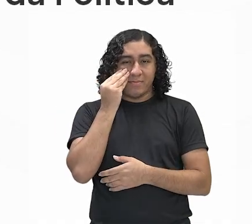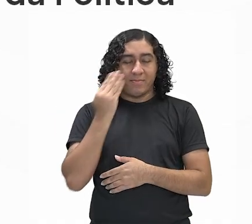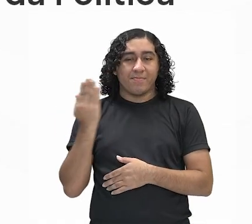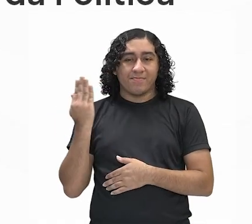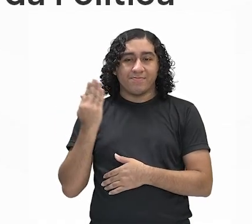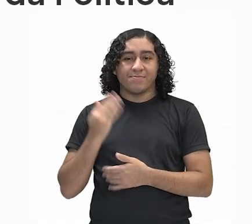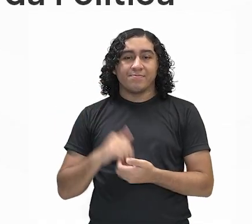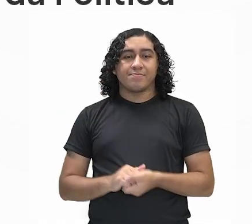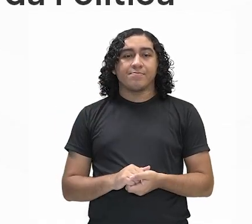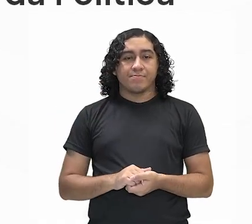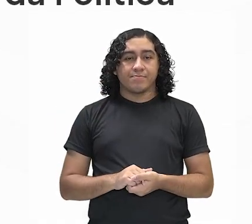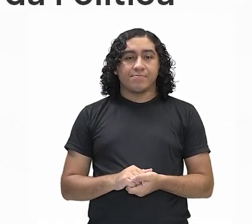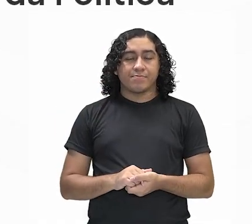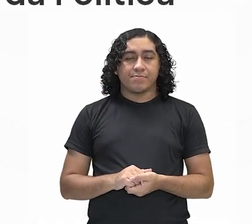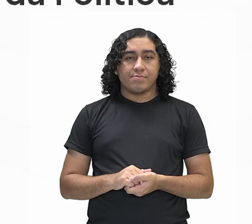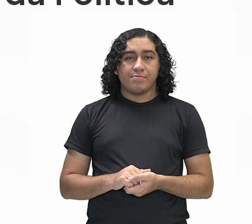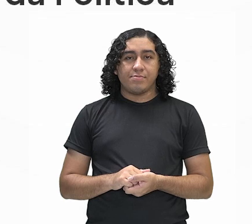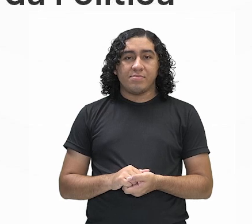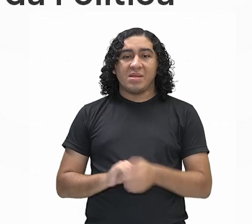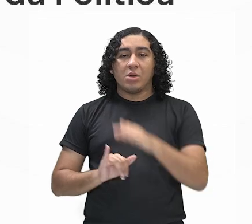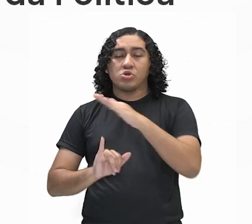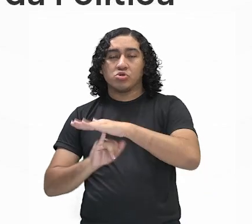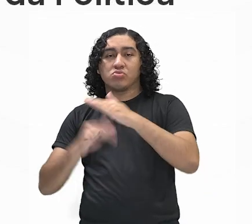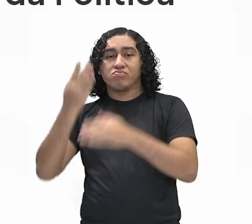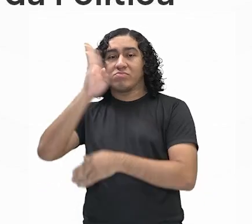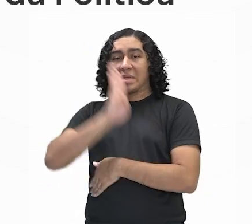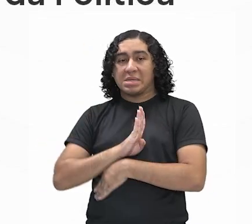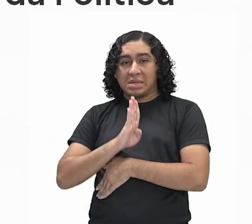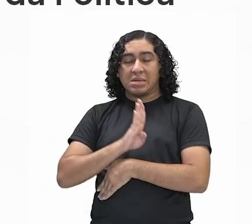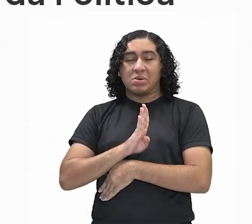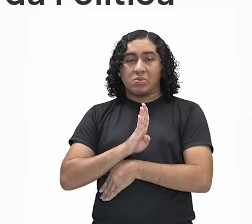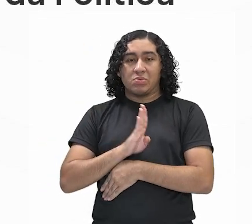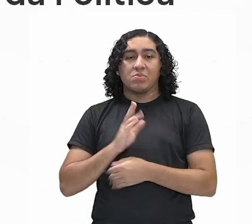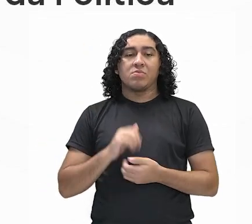comigo. O IBAMA é o Instituto Brasileiro